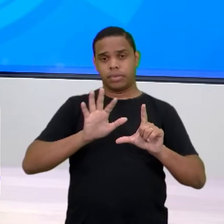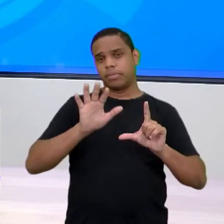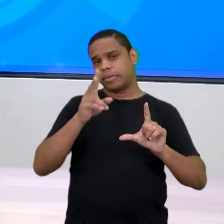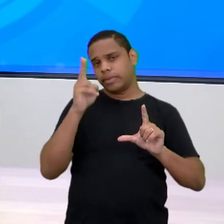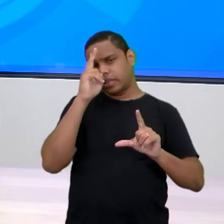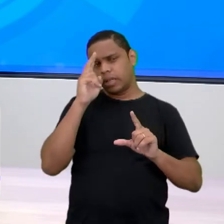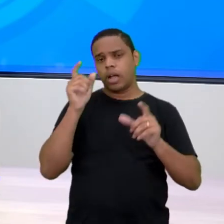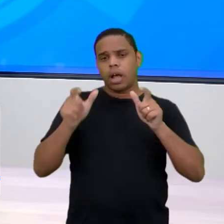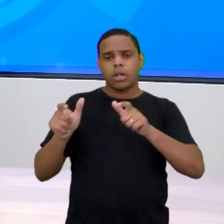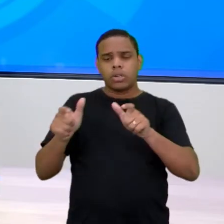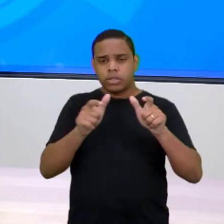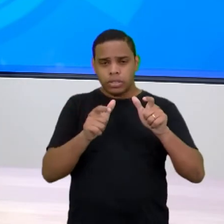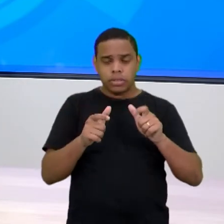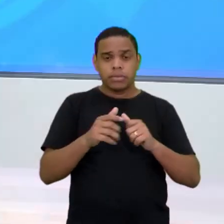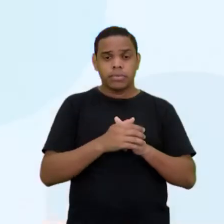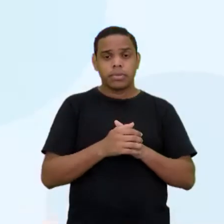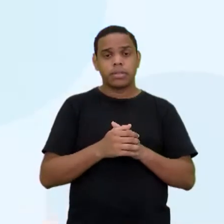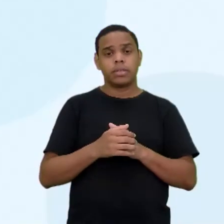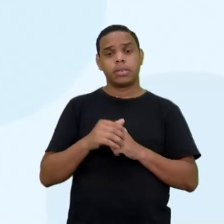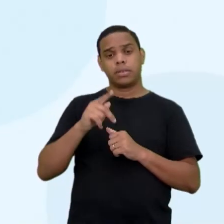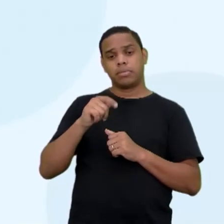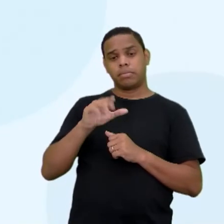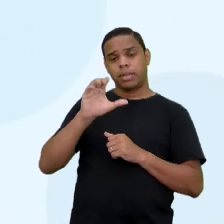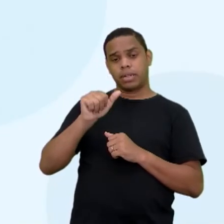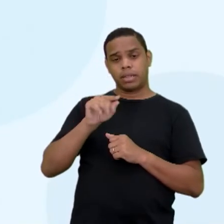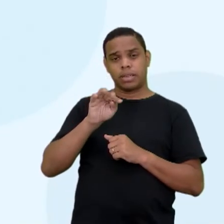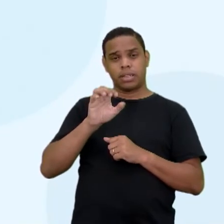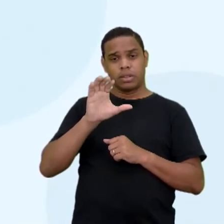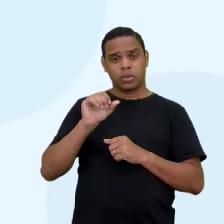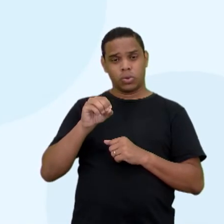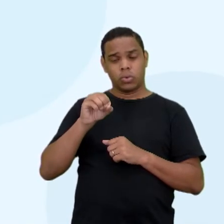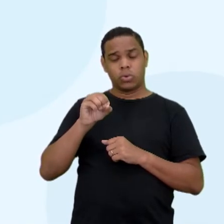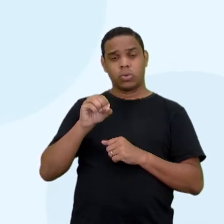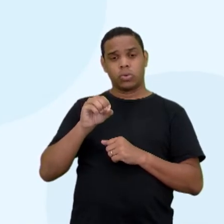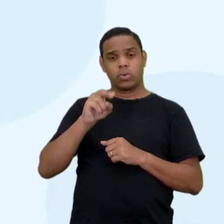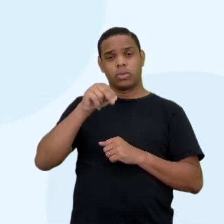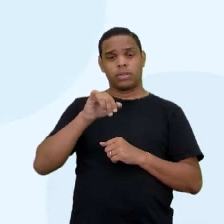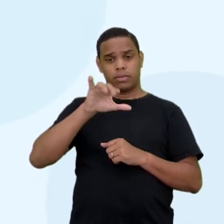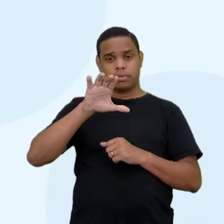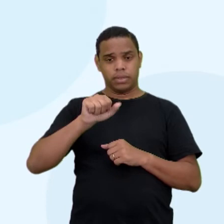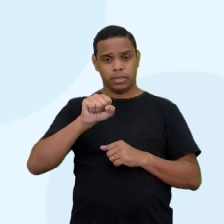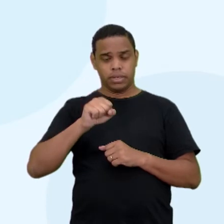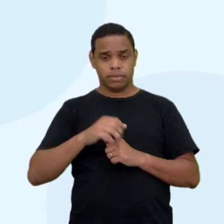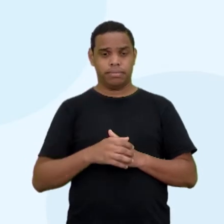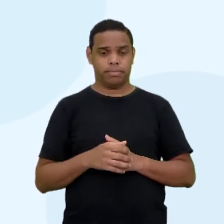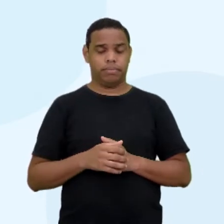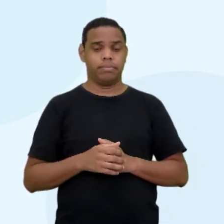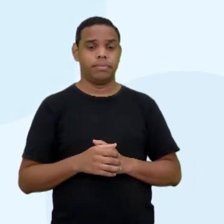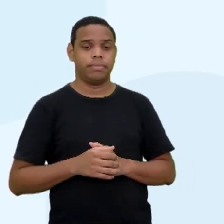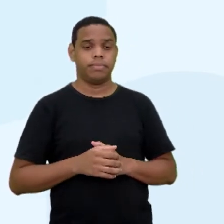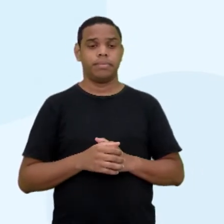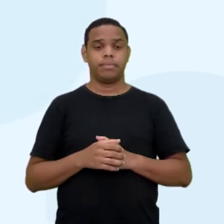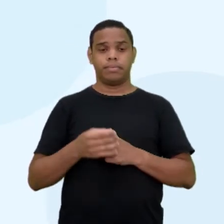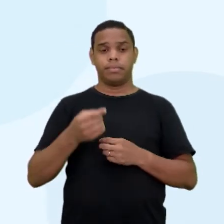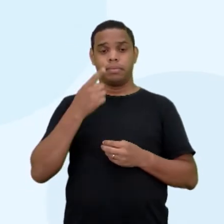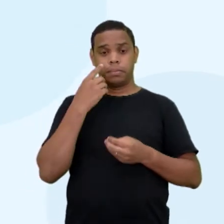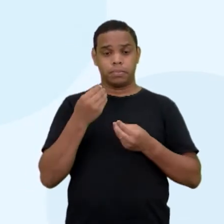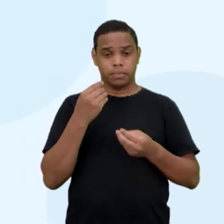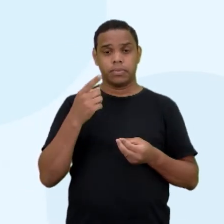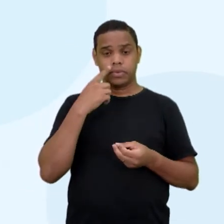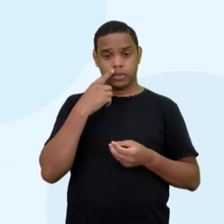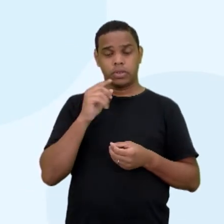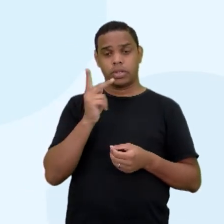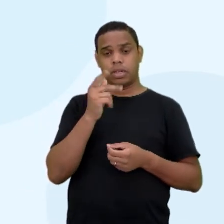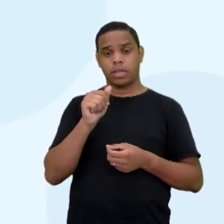se localizarem, as placas tectônicas, tá lá, ó. Então vocês podem observar aí as placas que atingem aí tanto